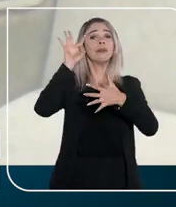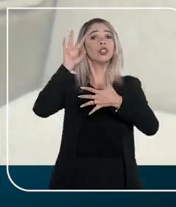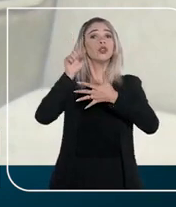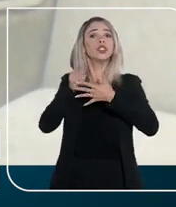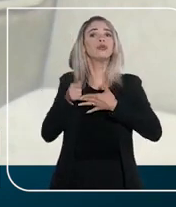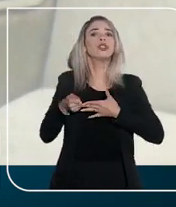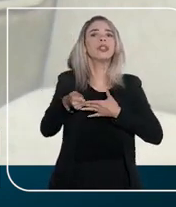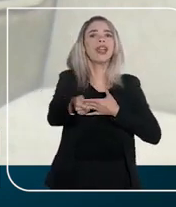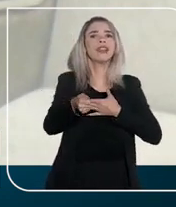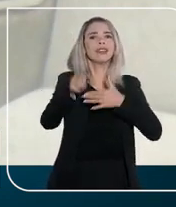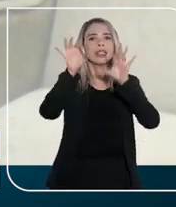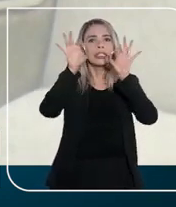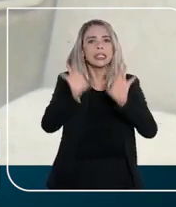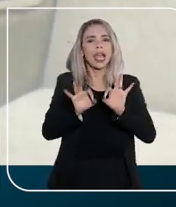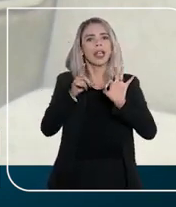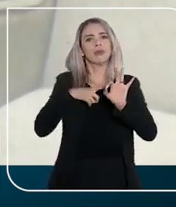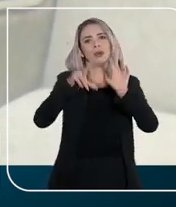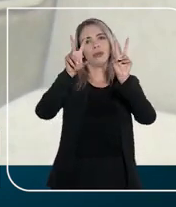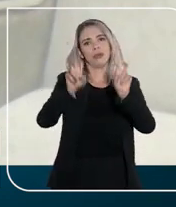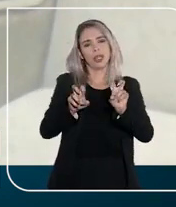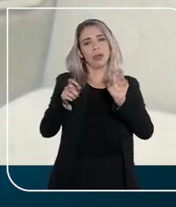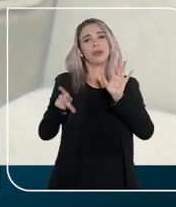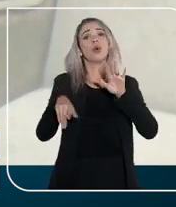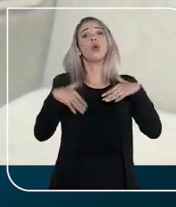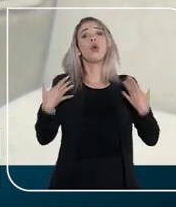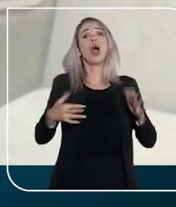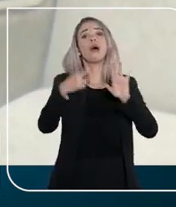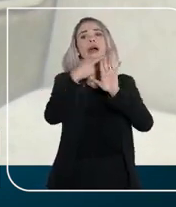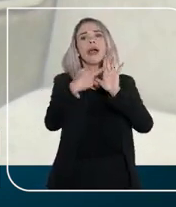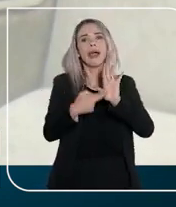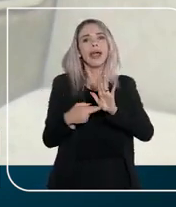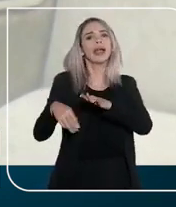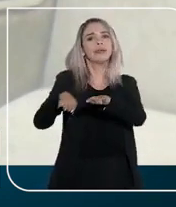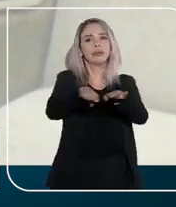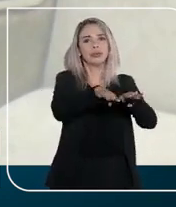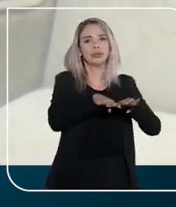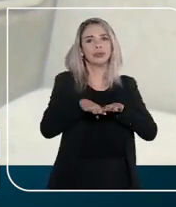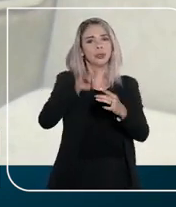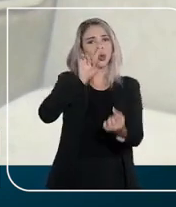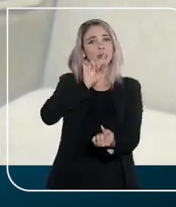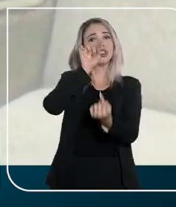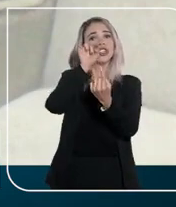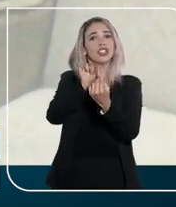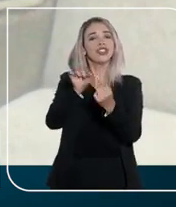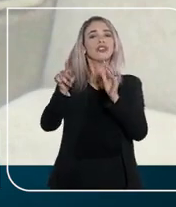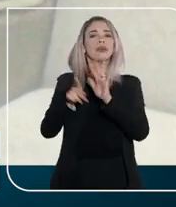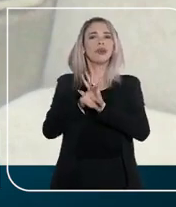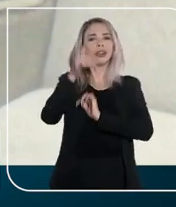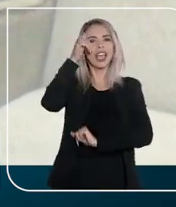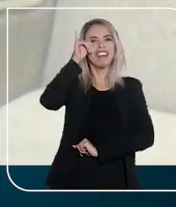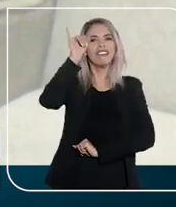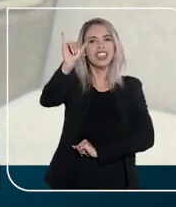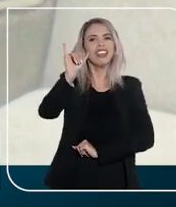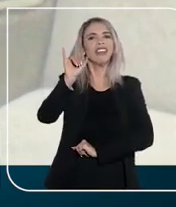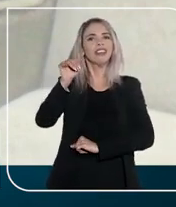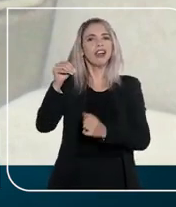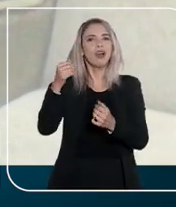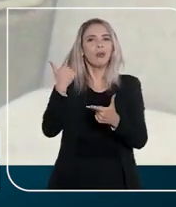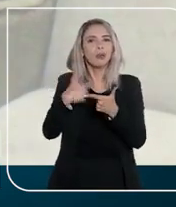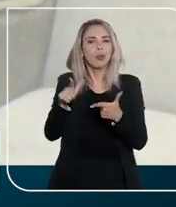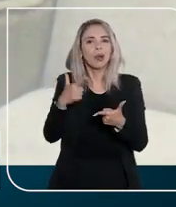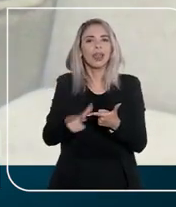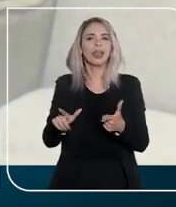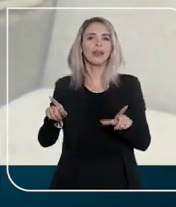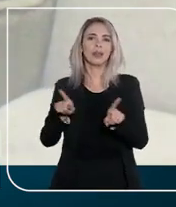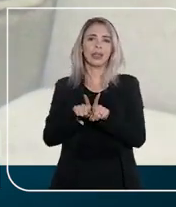firme, sólida a esse respeito, de normas que sejam cada vez mais objetivas para evitar casuísmos e